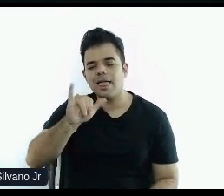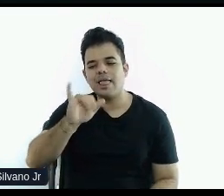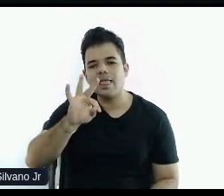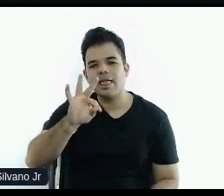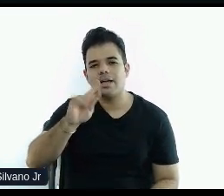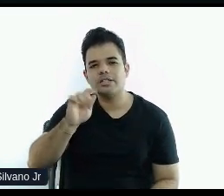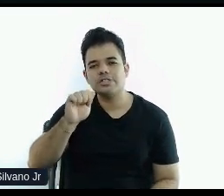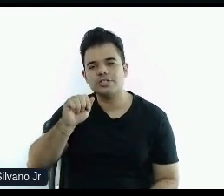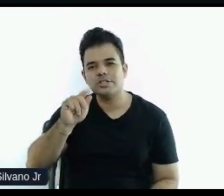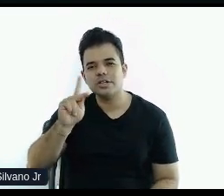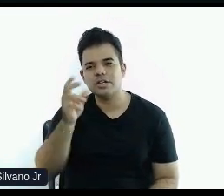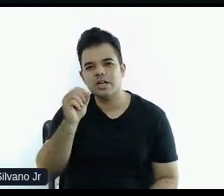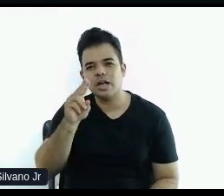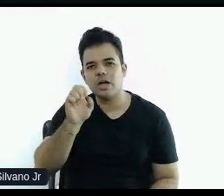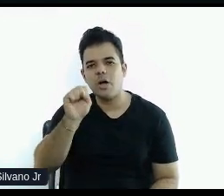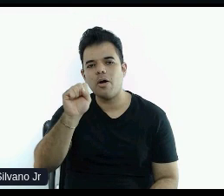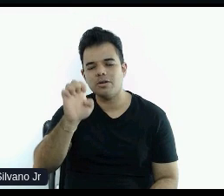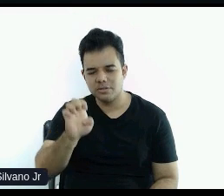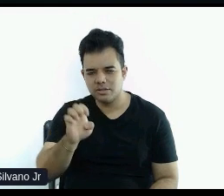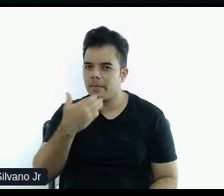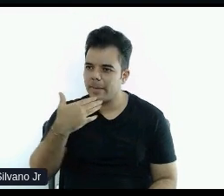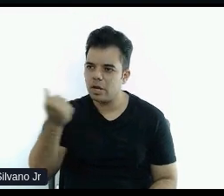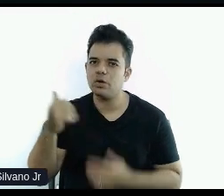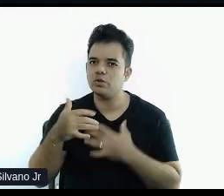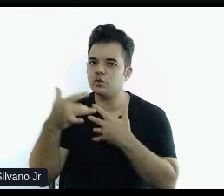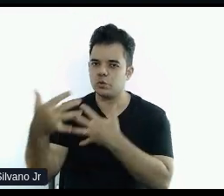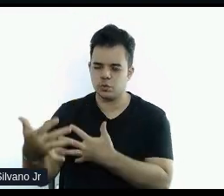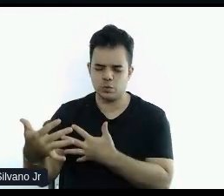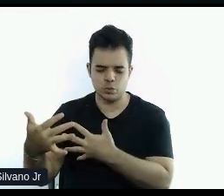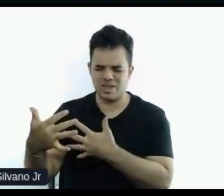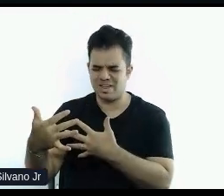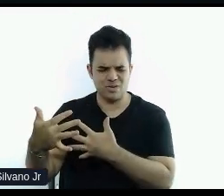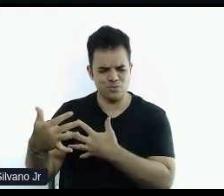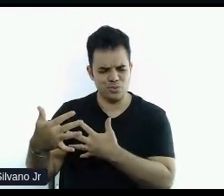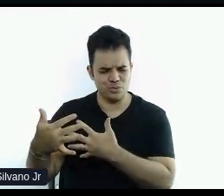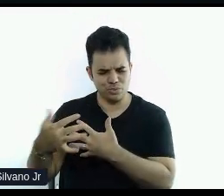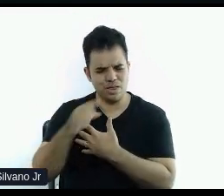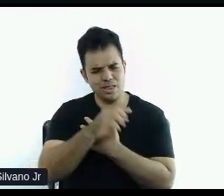aquela jornada, o Lighthouse foi melhor. Não, para essa jornada,